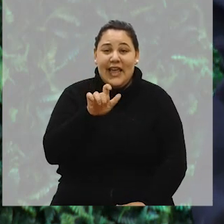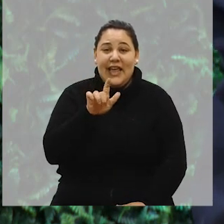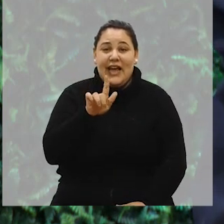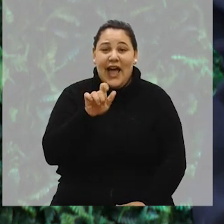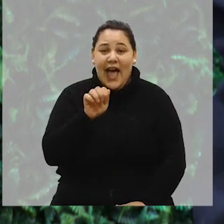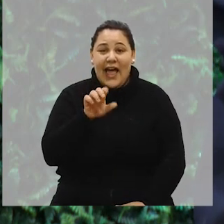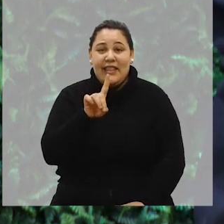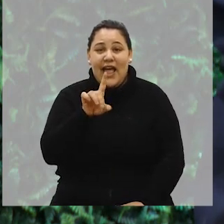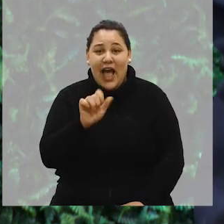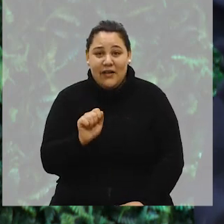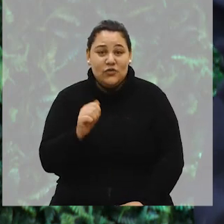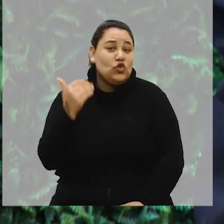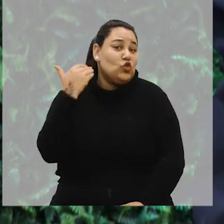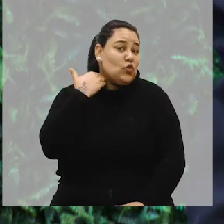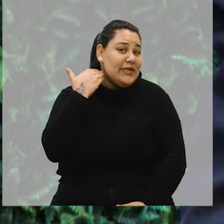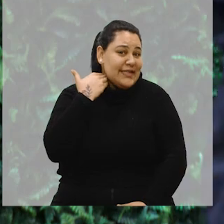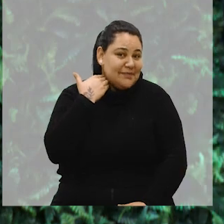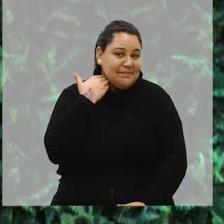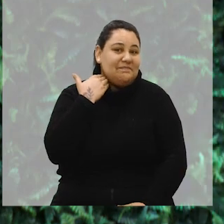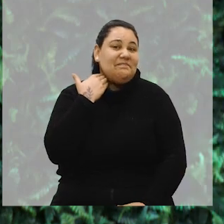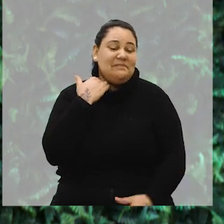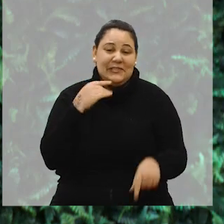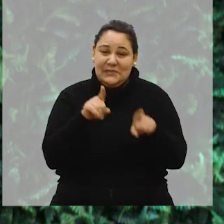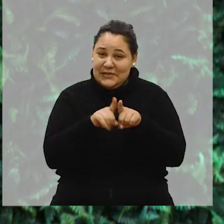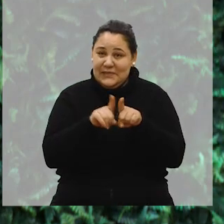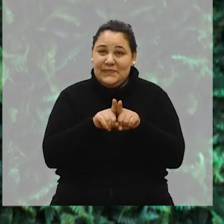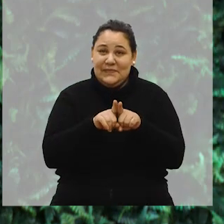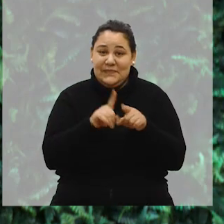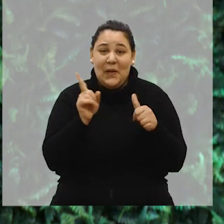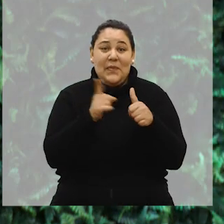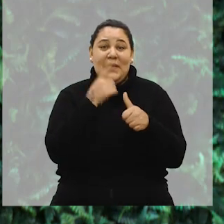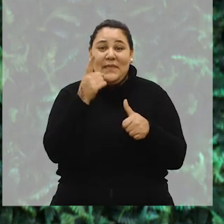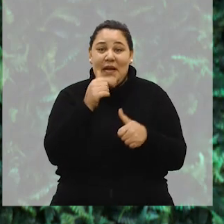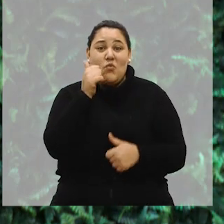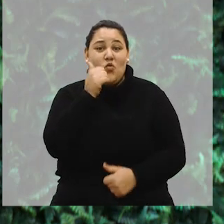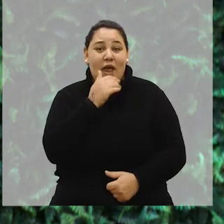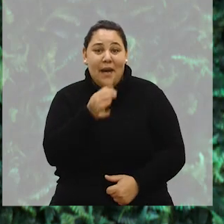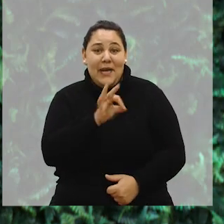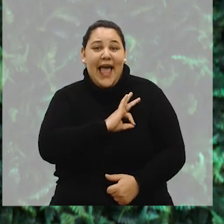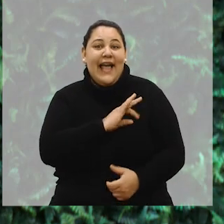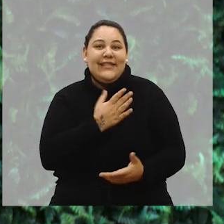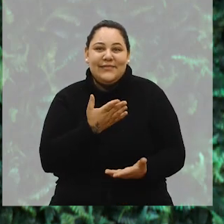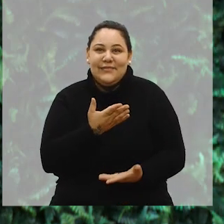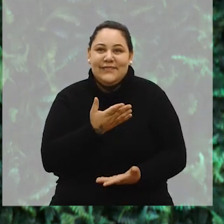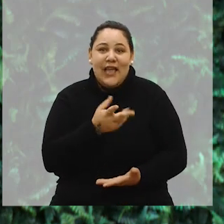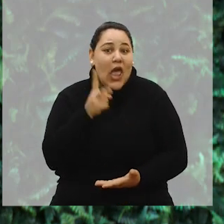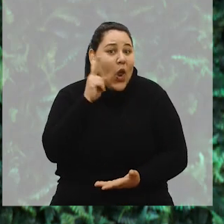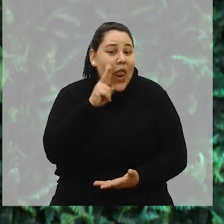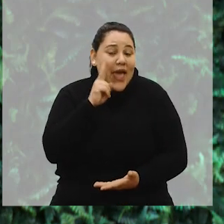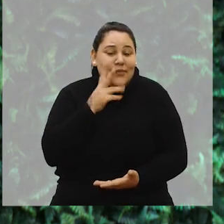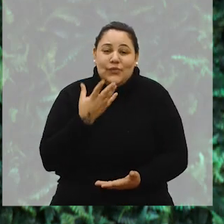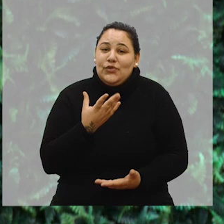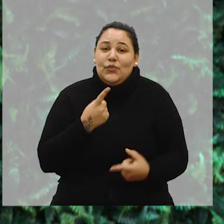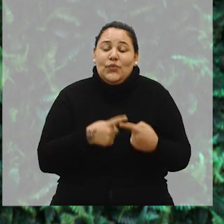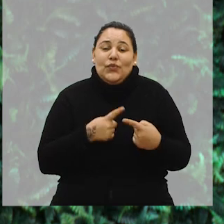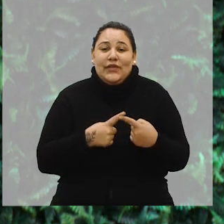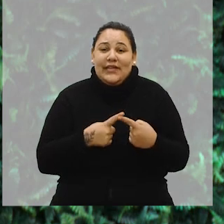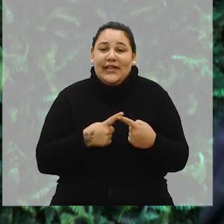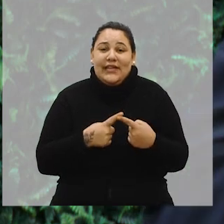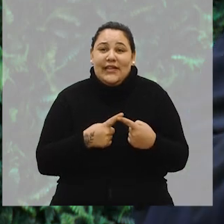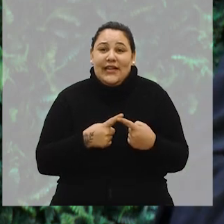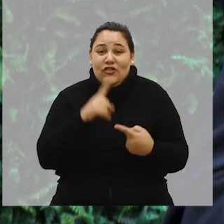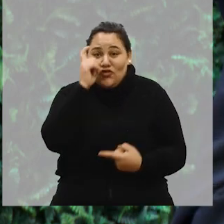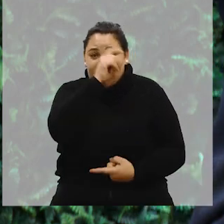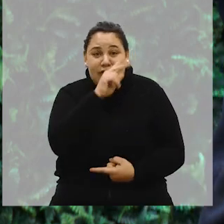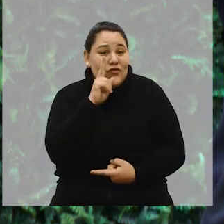primeira turma da Brigada Militar. Quer dizer, tá viva essa questão. E por aí vai, volta e